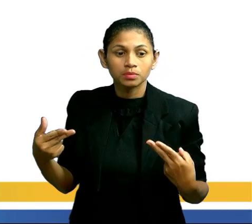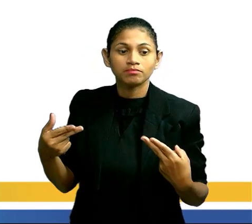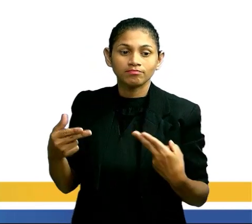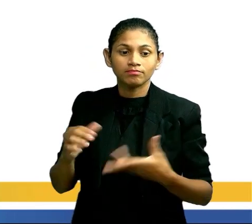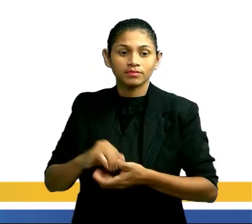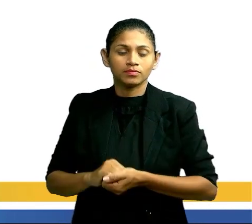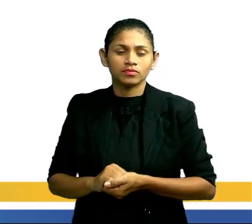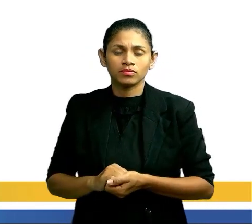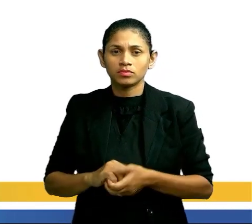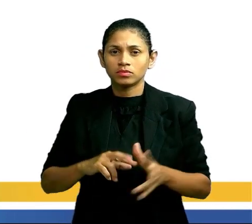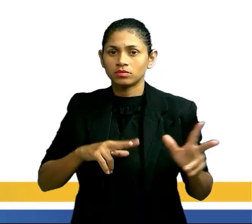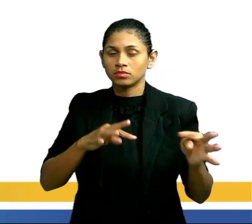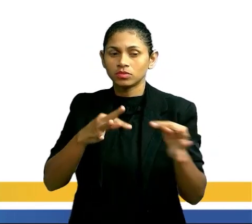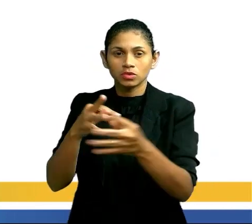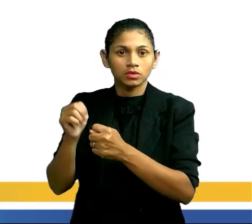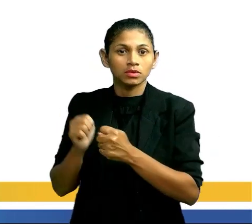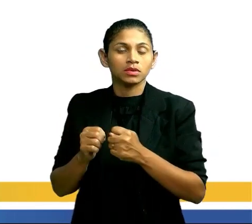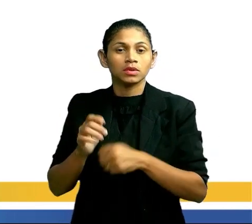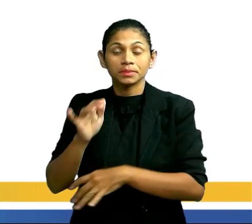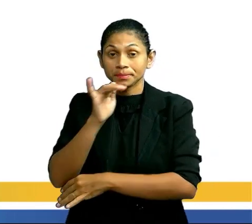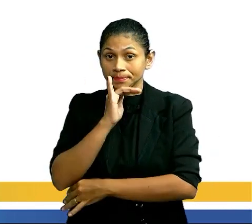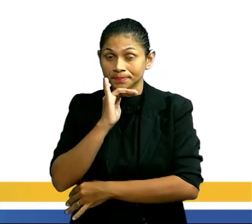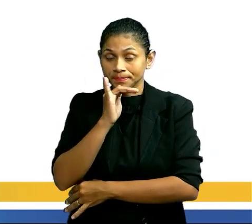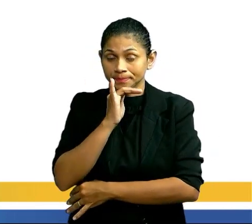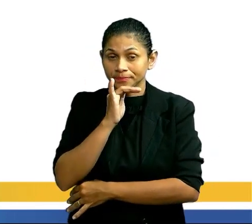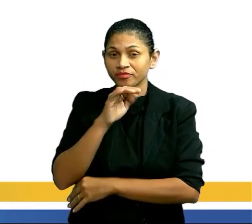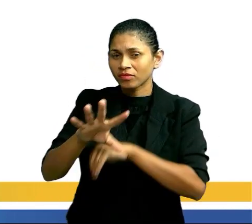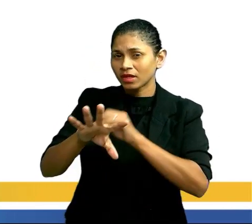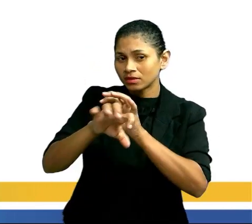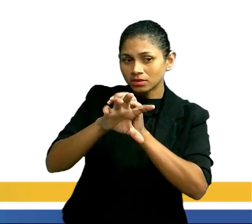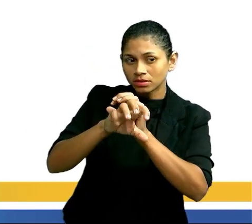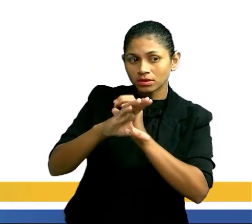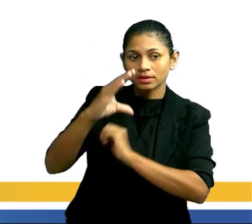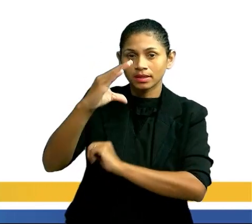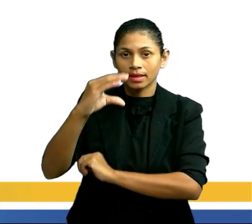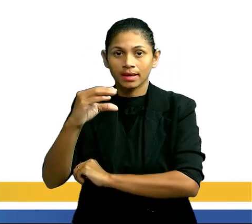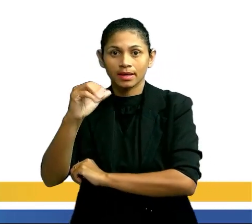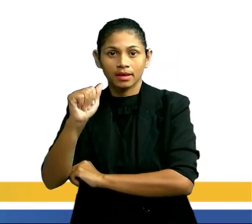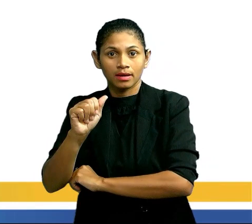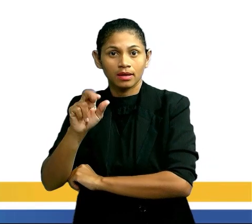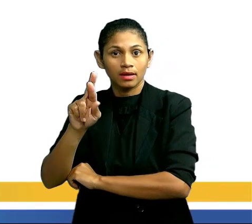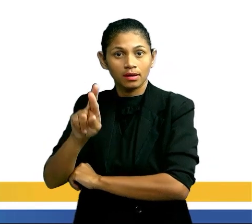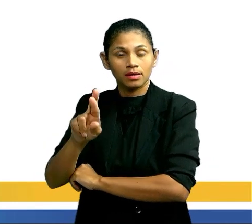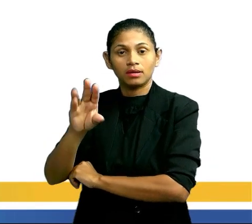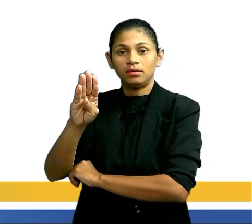todos são exemplos de ácidos carboxílicos. Percebam ali que nós temos as funções